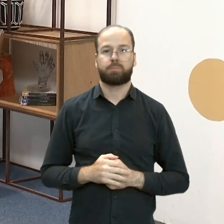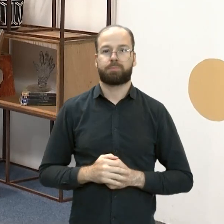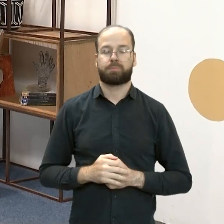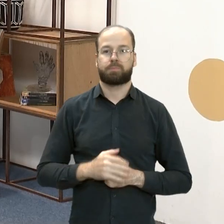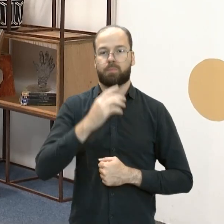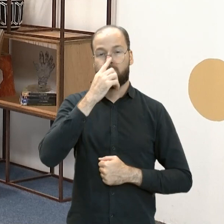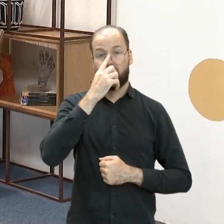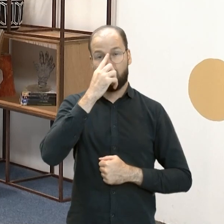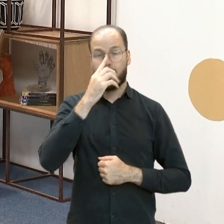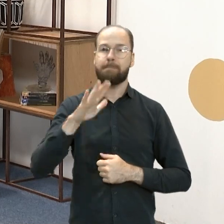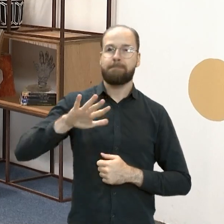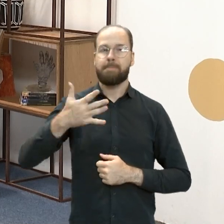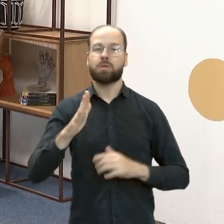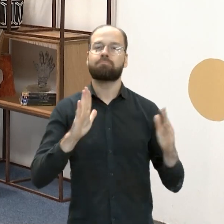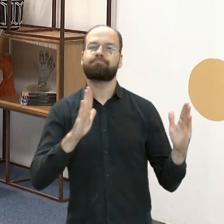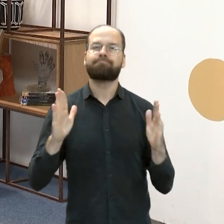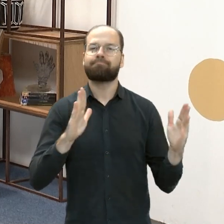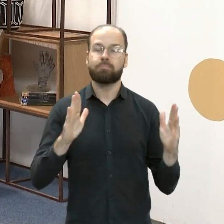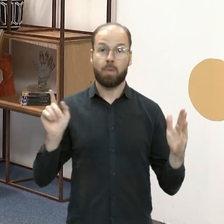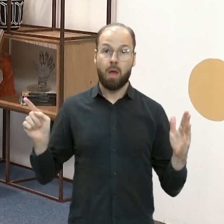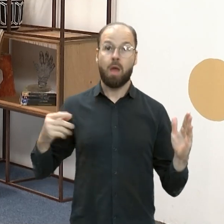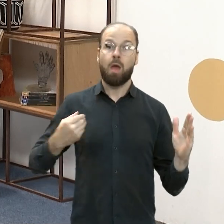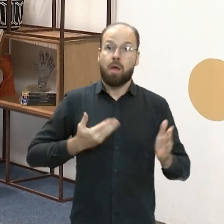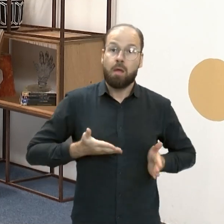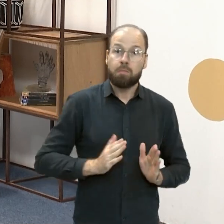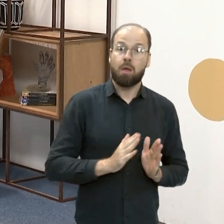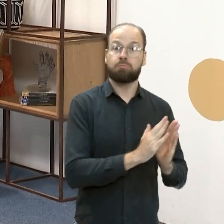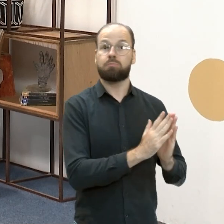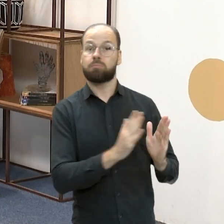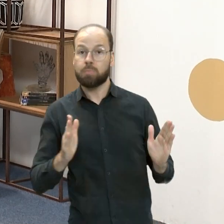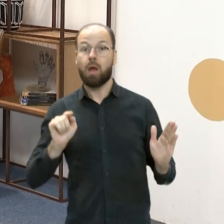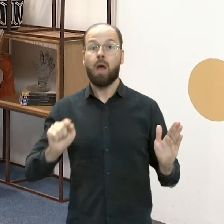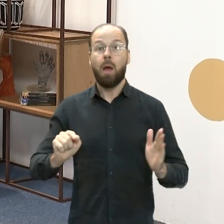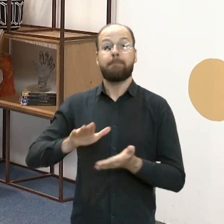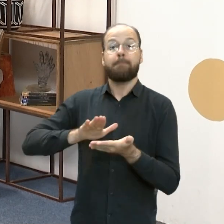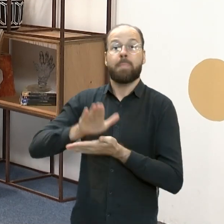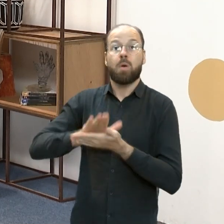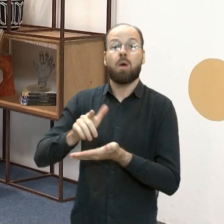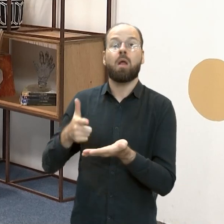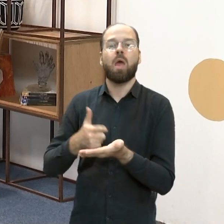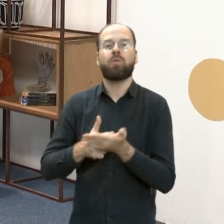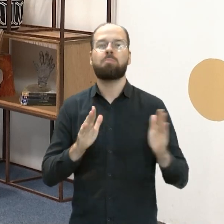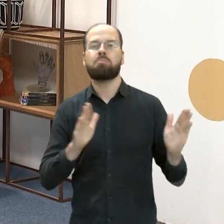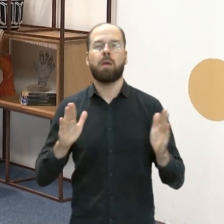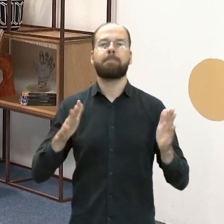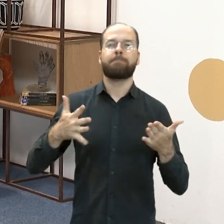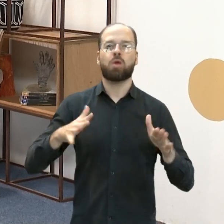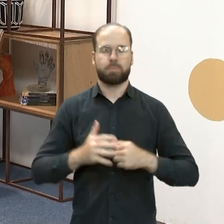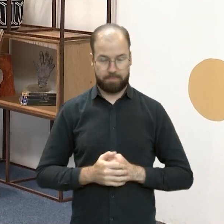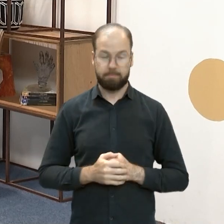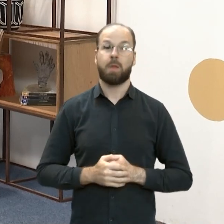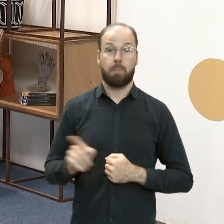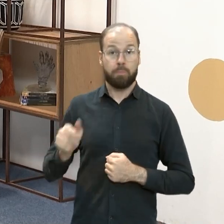que período mais ou menos a Leodegária viveu, e ela publicou esse primeiro livro? Sim, a Leodegária, ela é uma